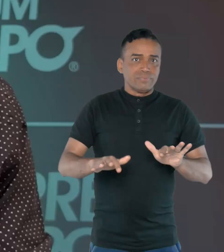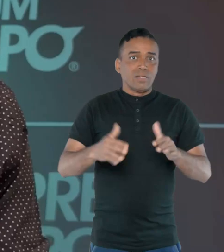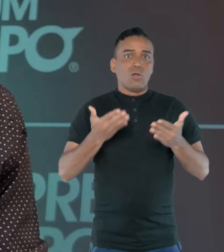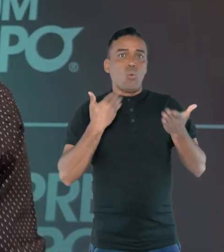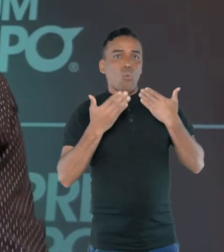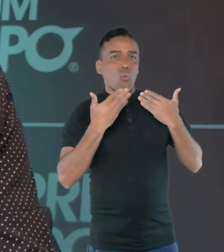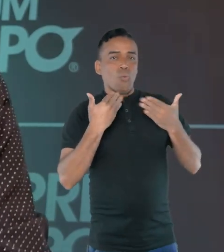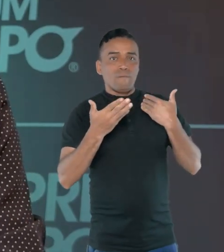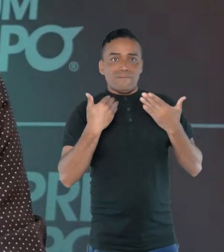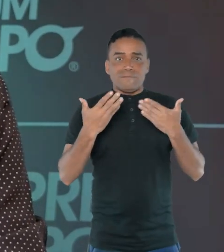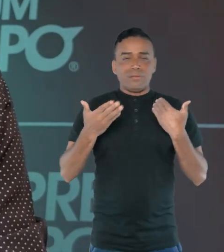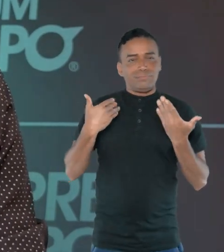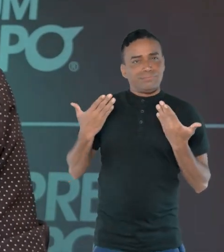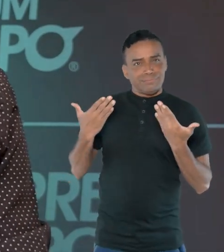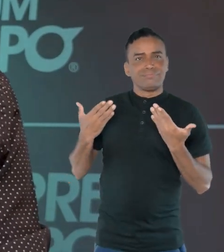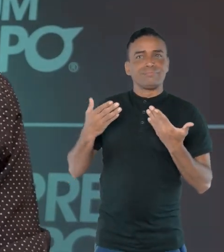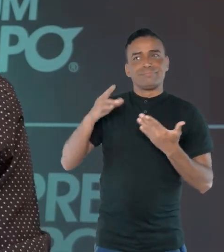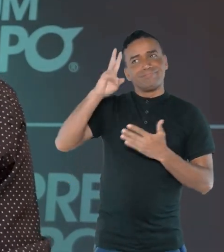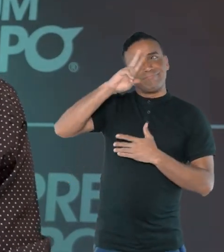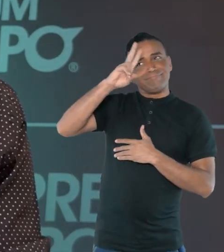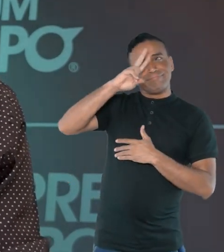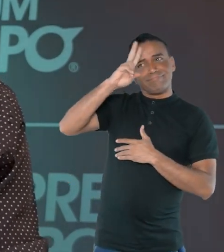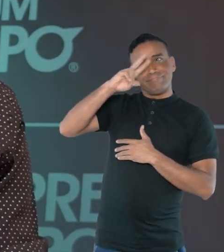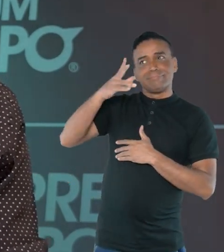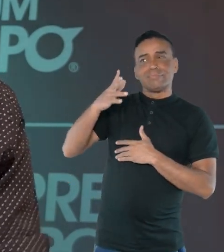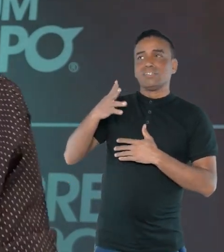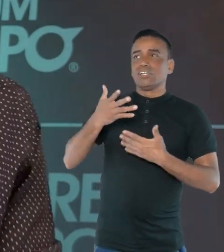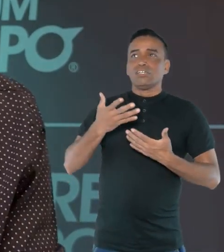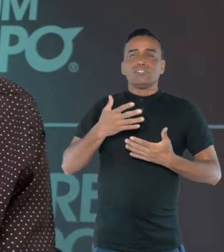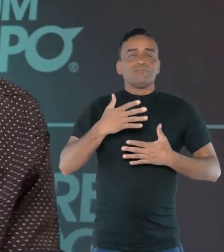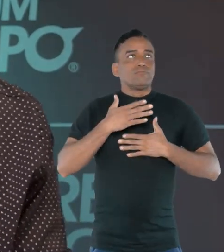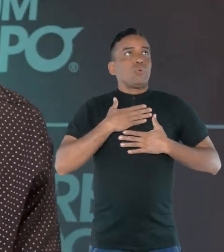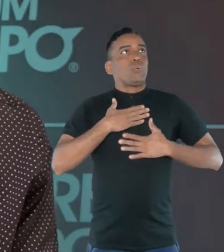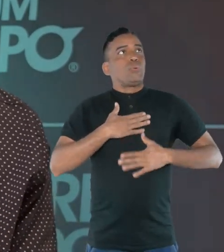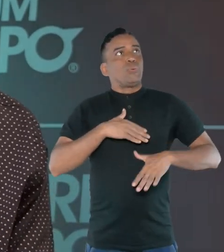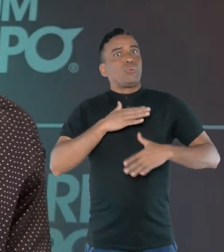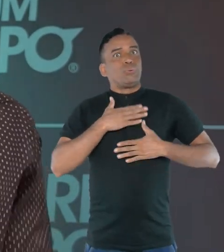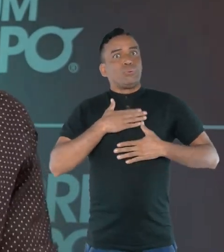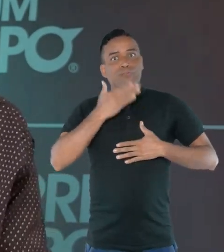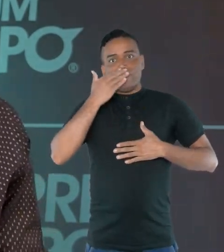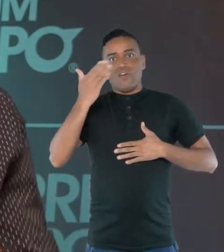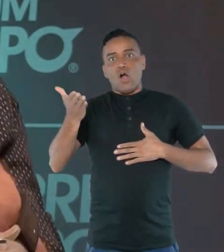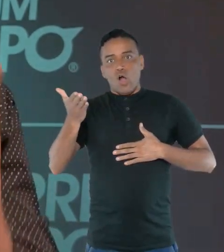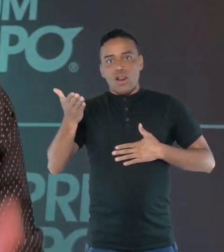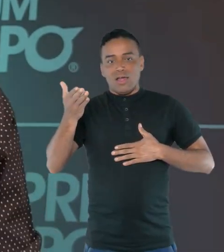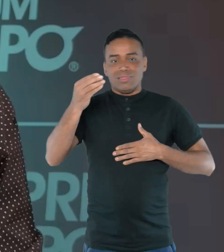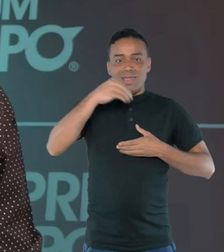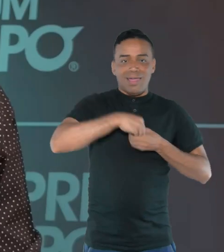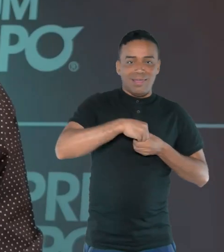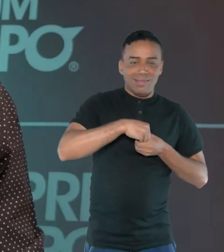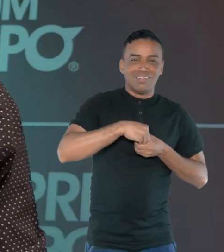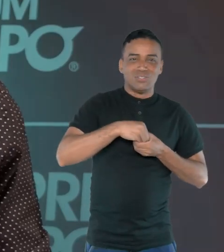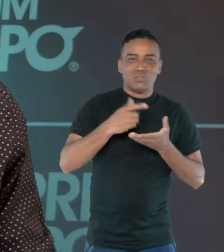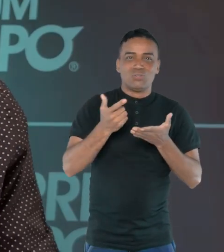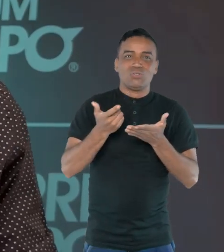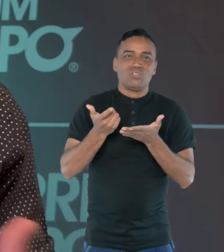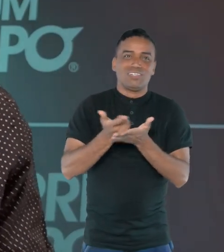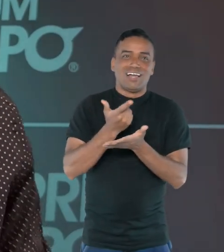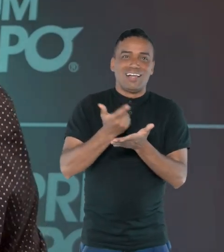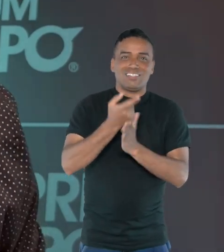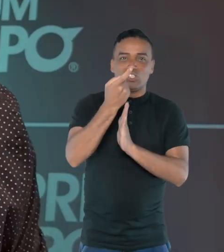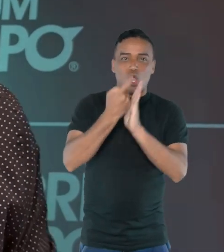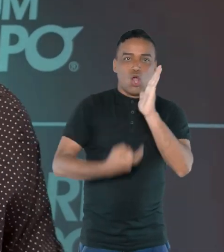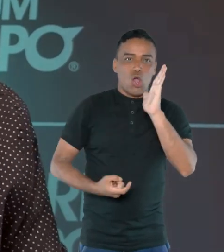com a gente, né, e sai da história e faz com que a gente respire fora da história ou ainda mais dentro da história, né? Eu